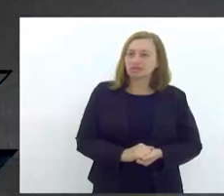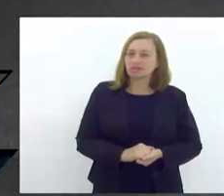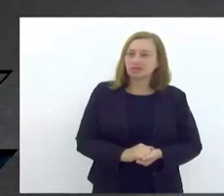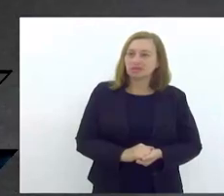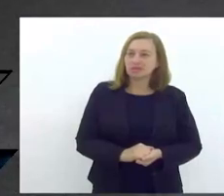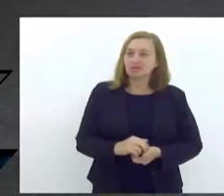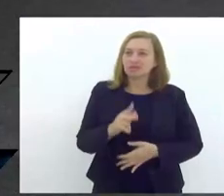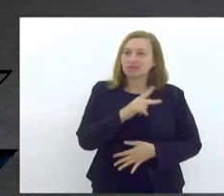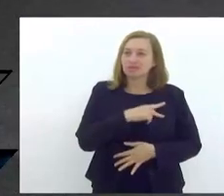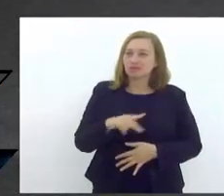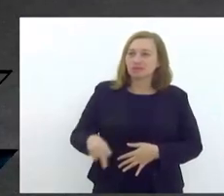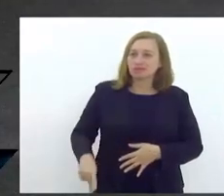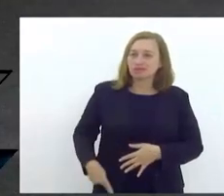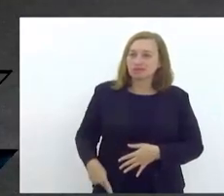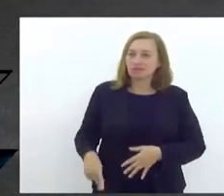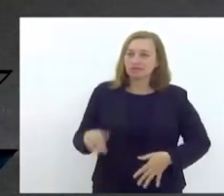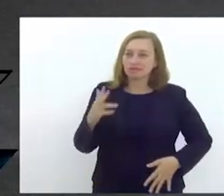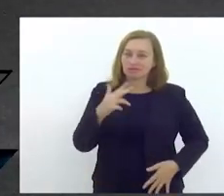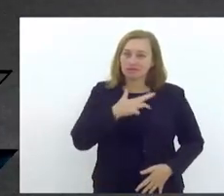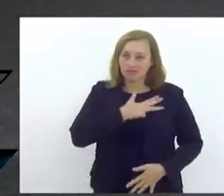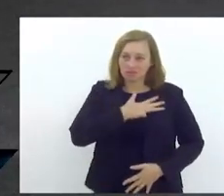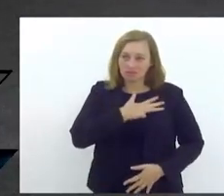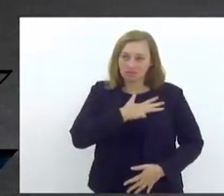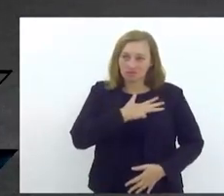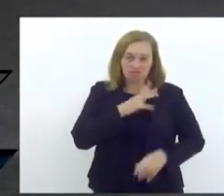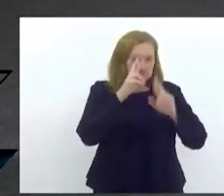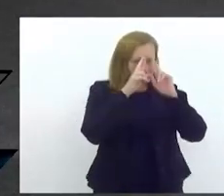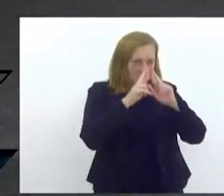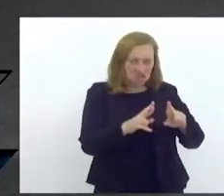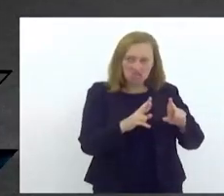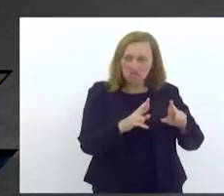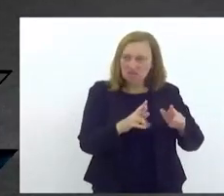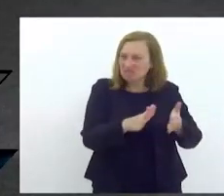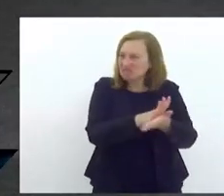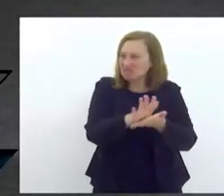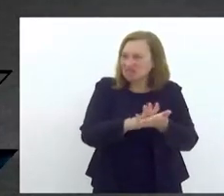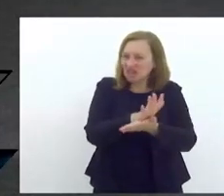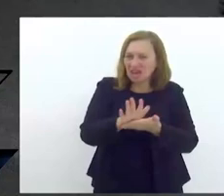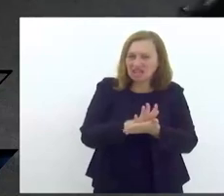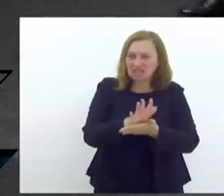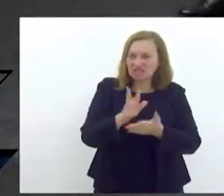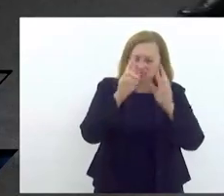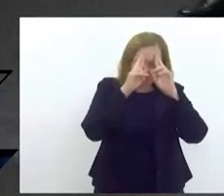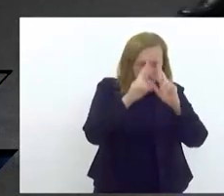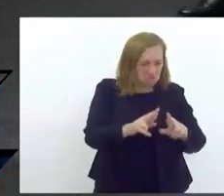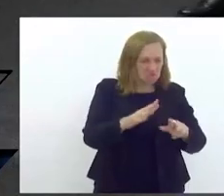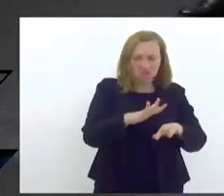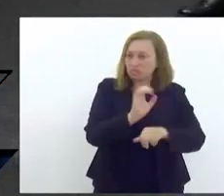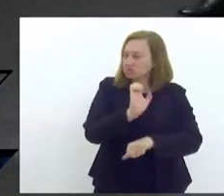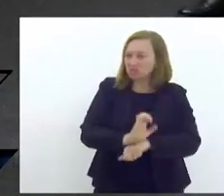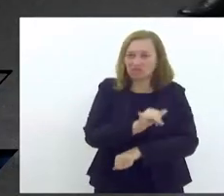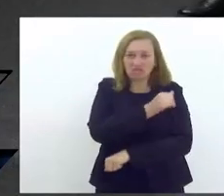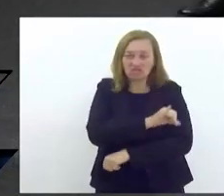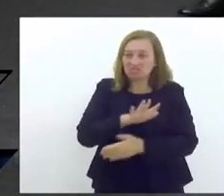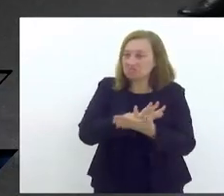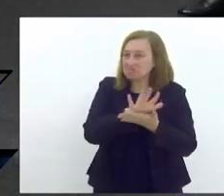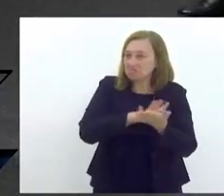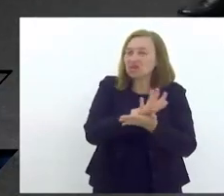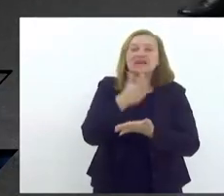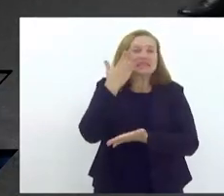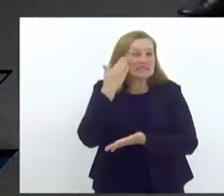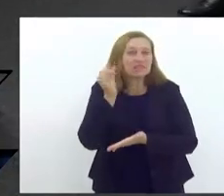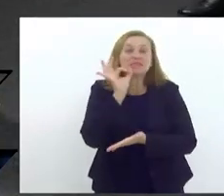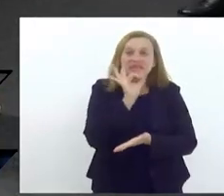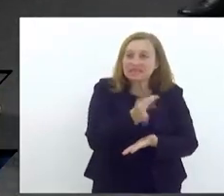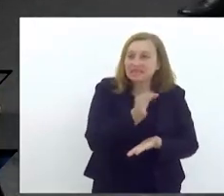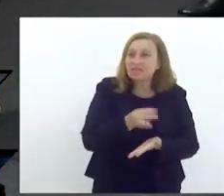Presidente da República que não respeita autoridade não respeita o estado do Rio de Janeiro ele que a gente sabe Exatamente